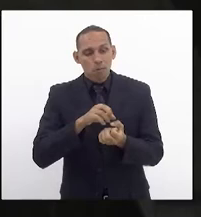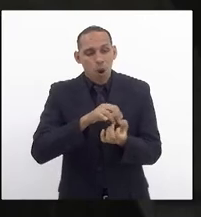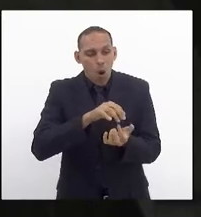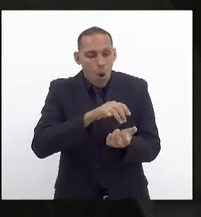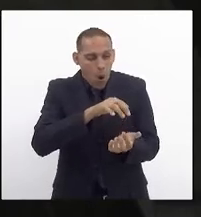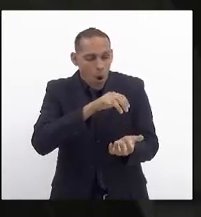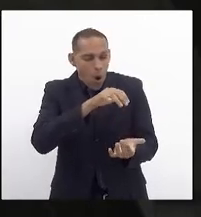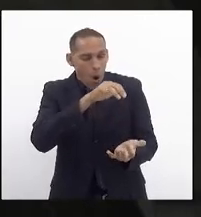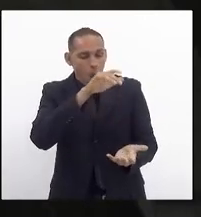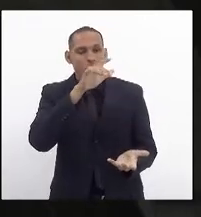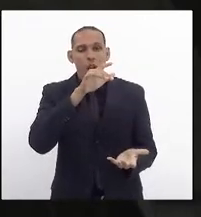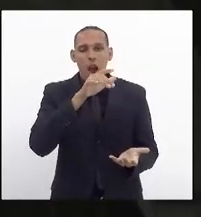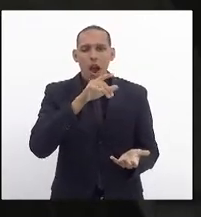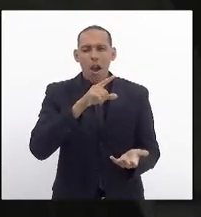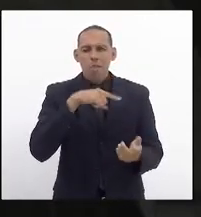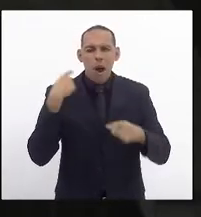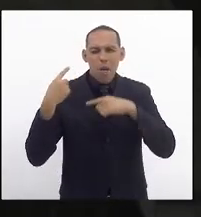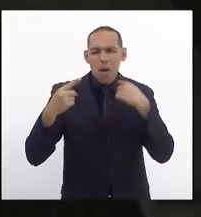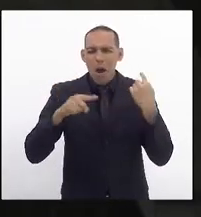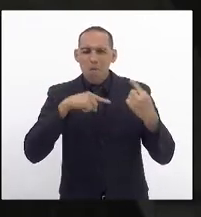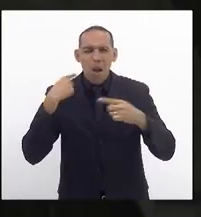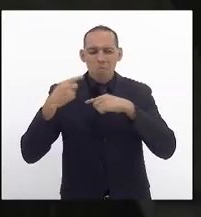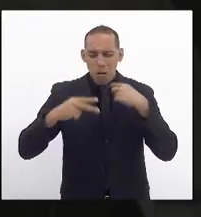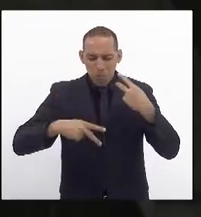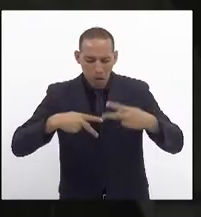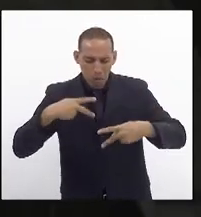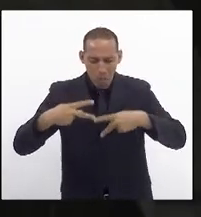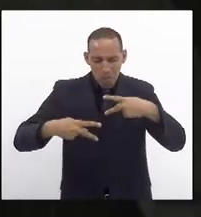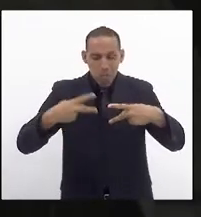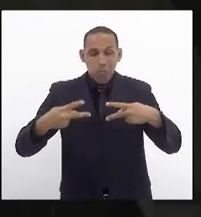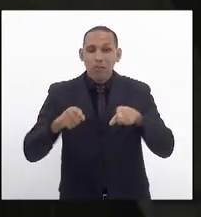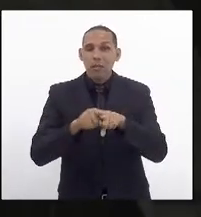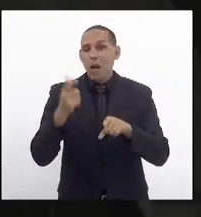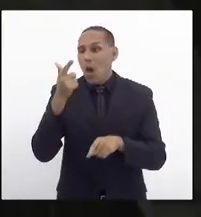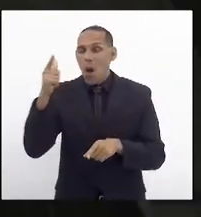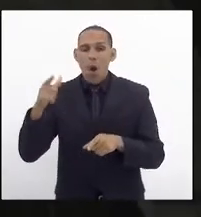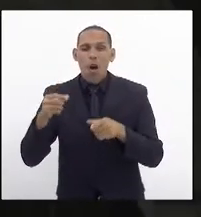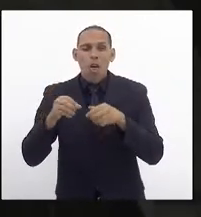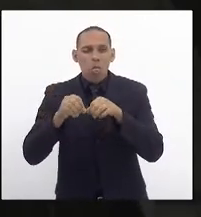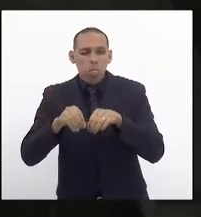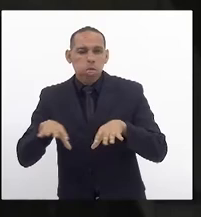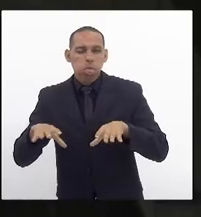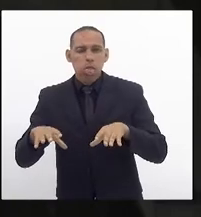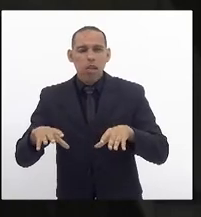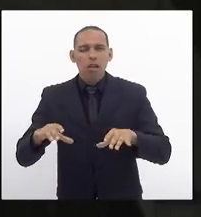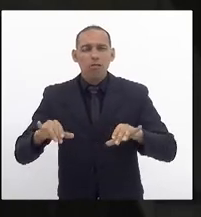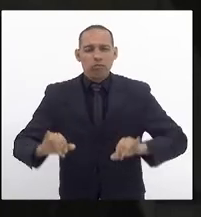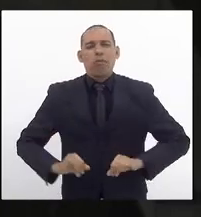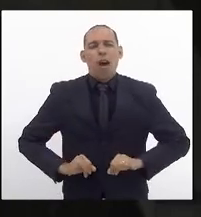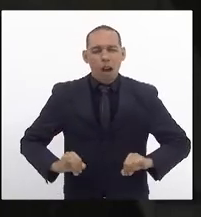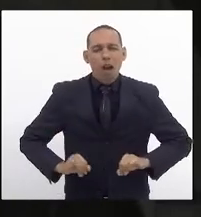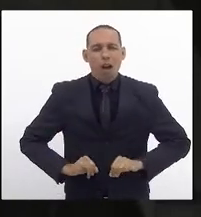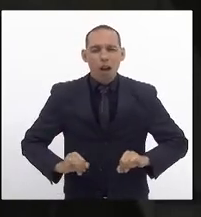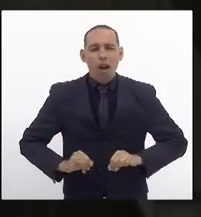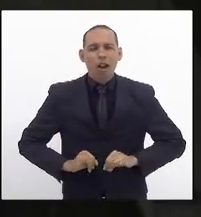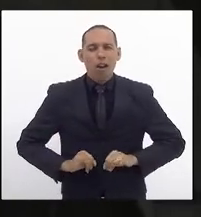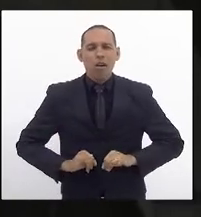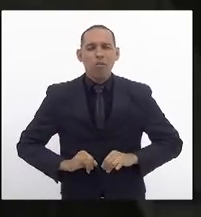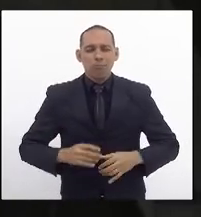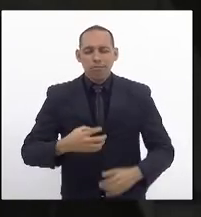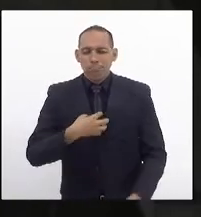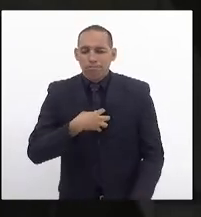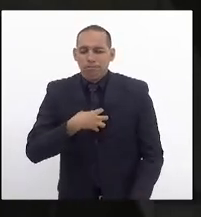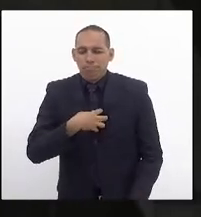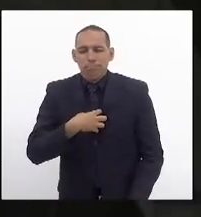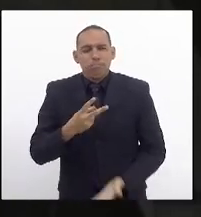mortos e daqueles que estão até agora prejudicados né com as sequelas da